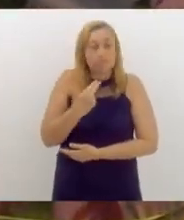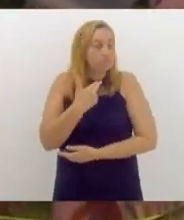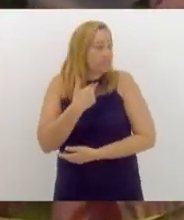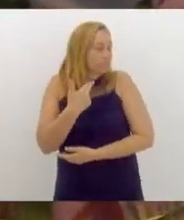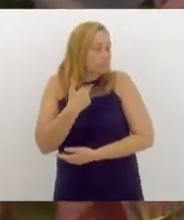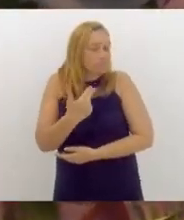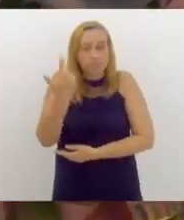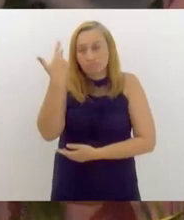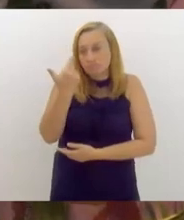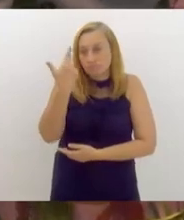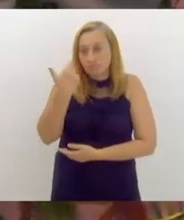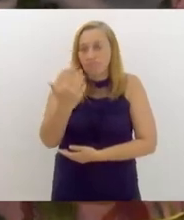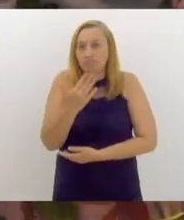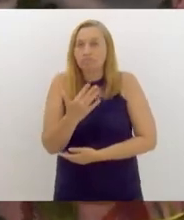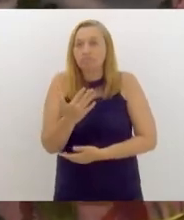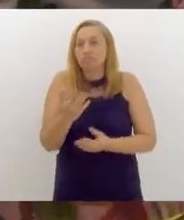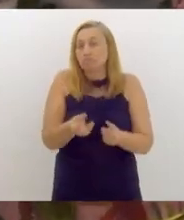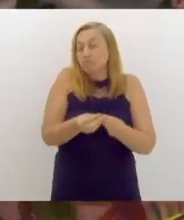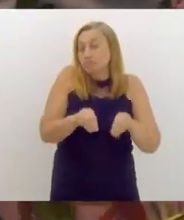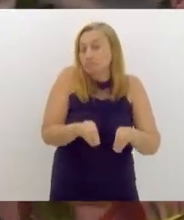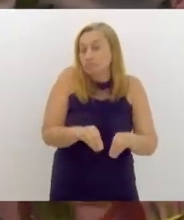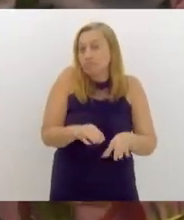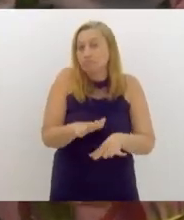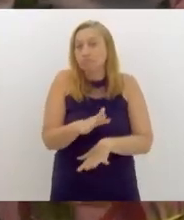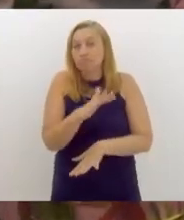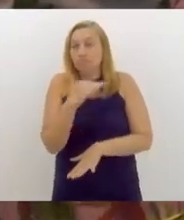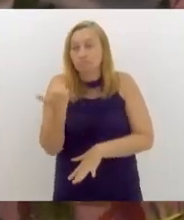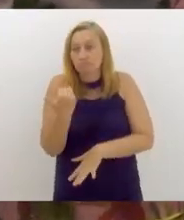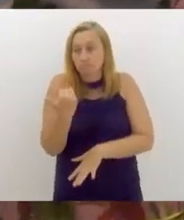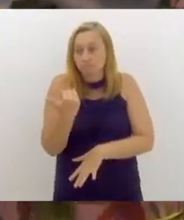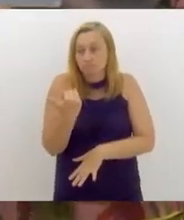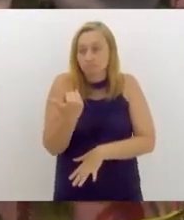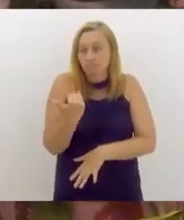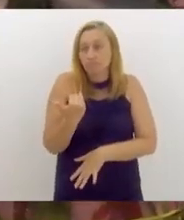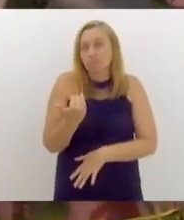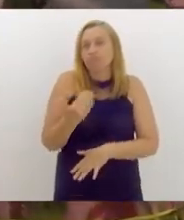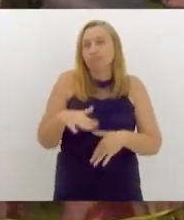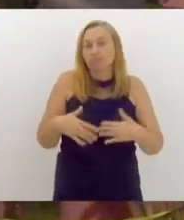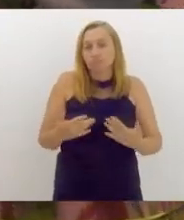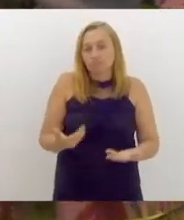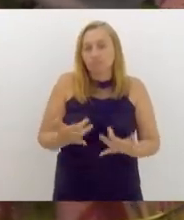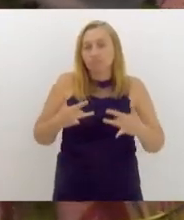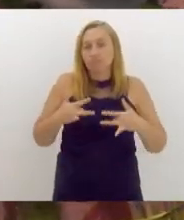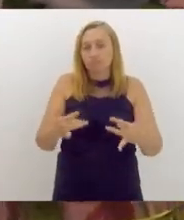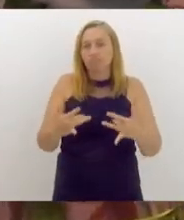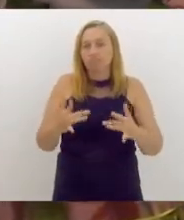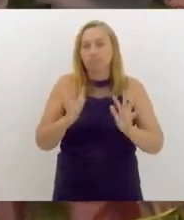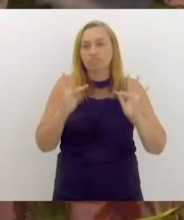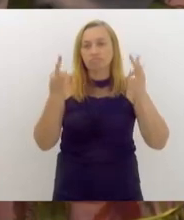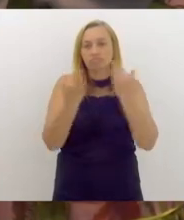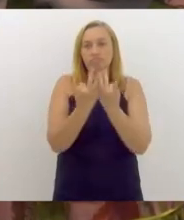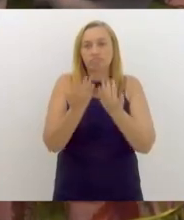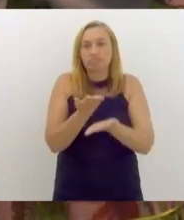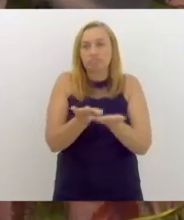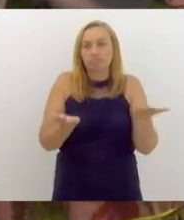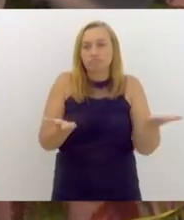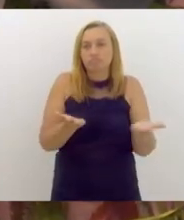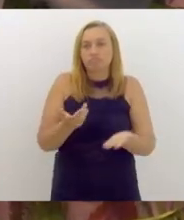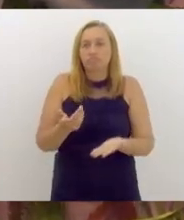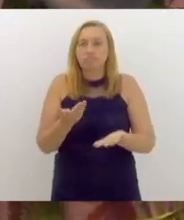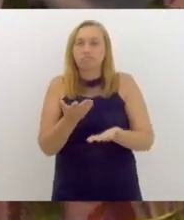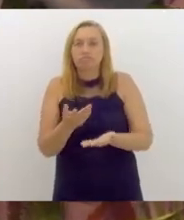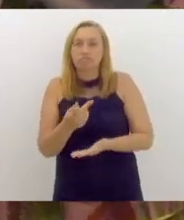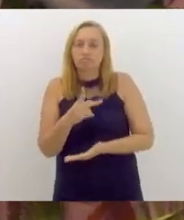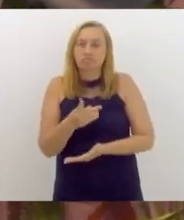ser natural são as tragédias com pessoas mortas. Então, fica aqui a minha solidariedade às famílias que perderam seus entes